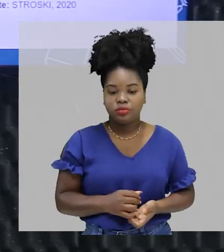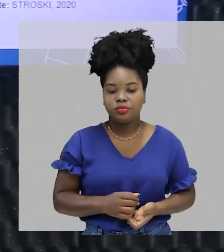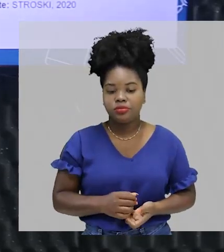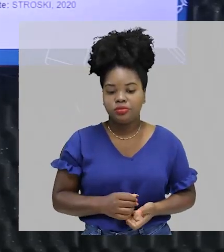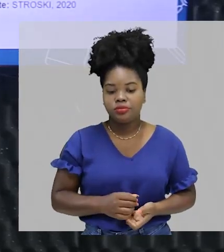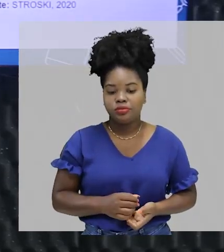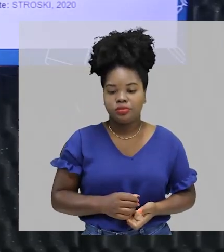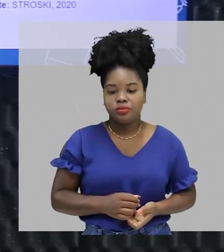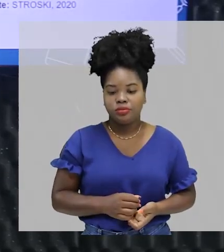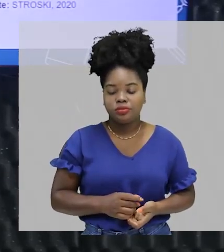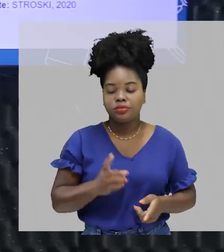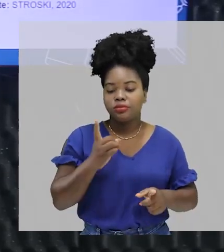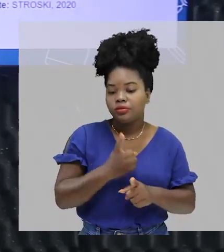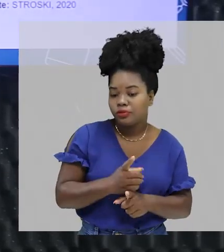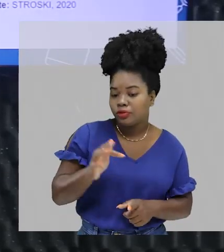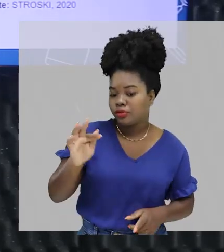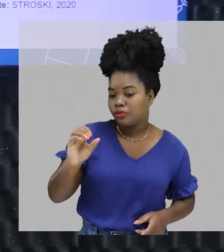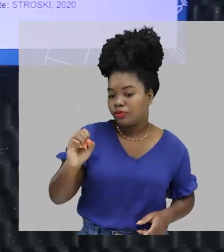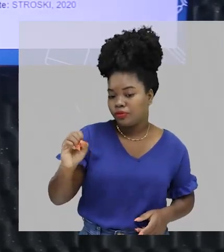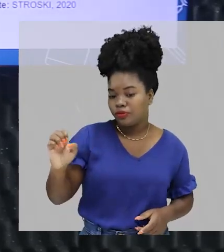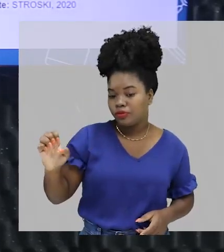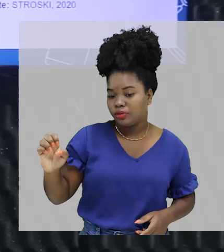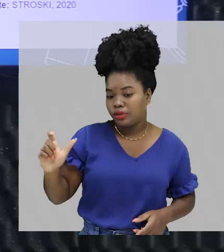foi encontrado um fóssil.